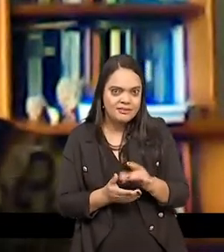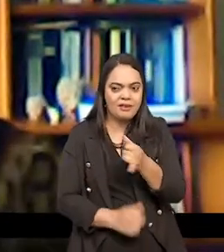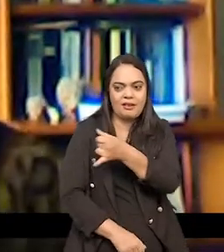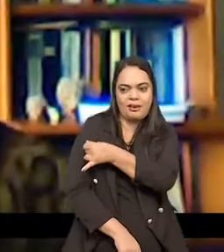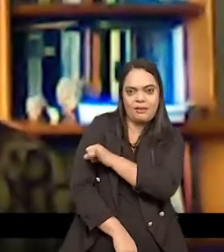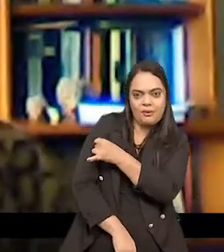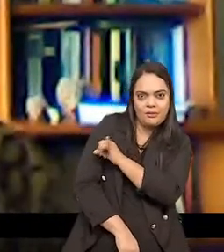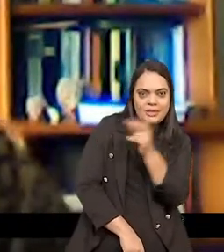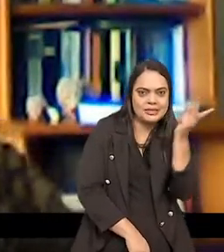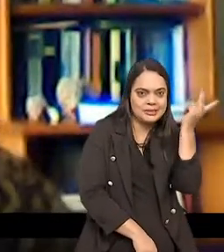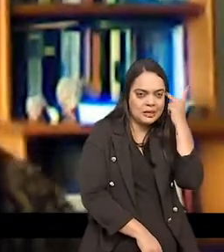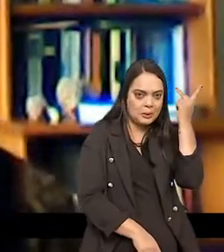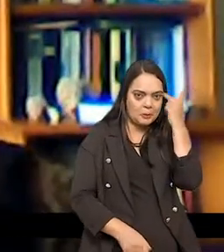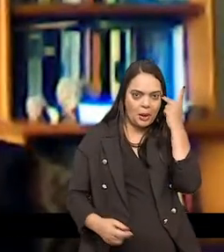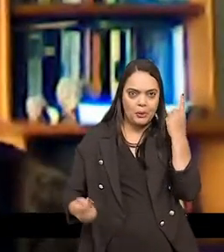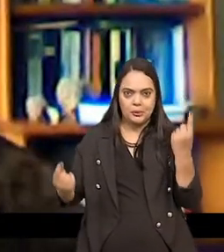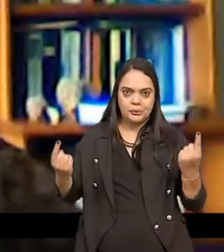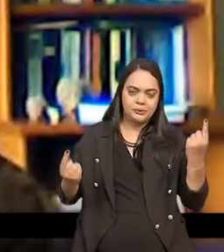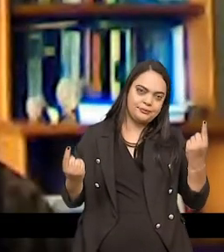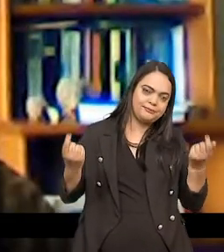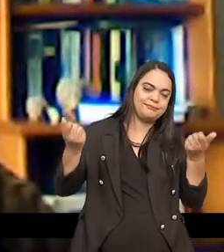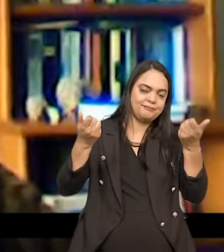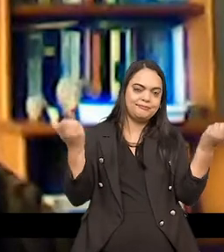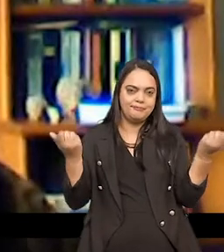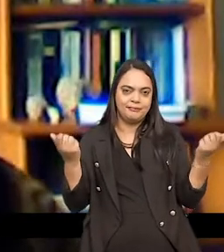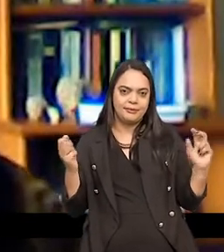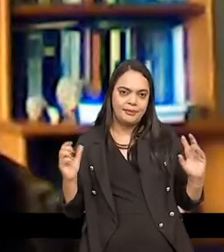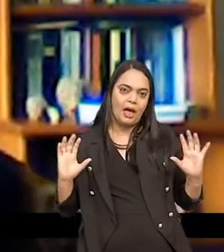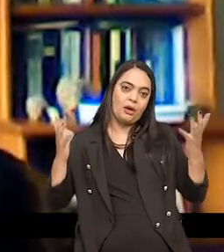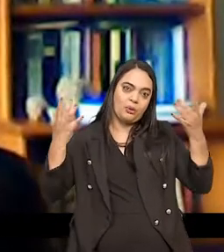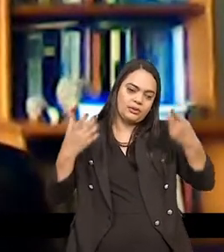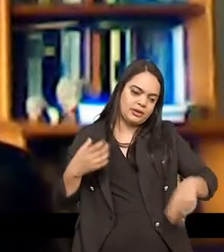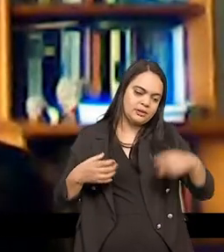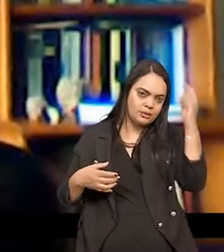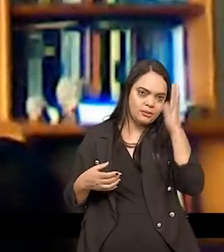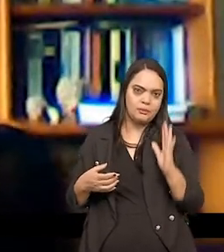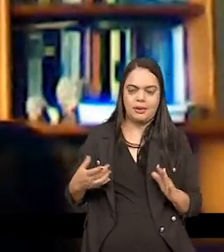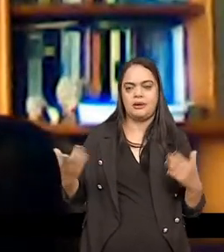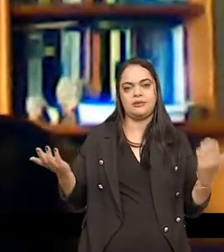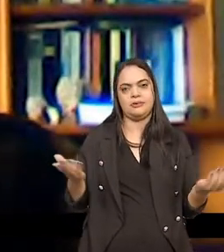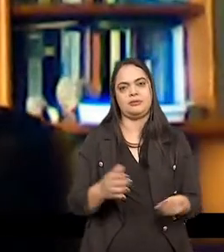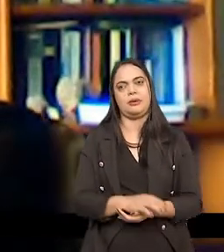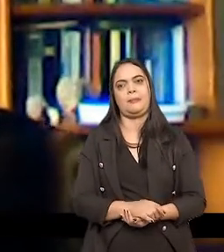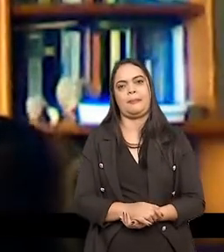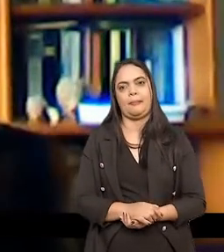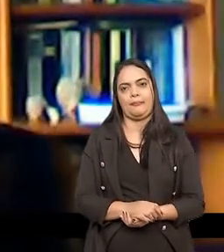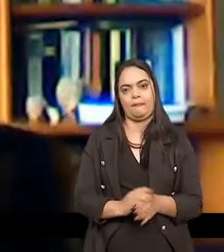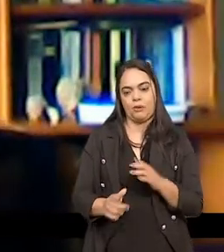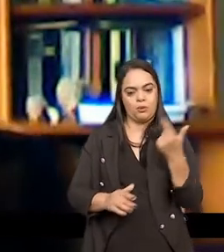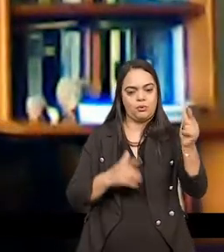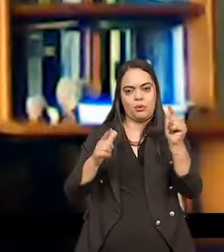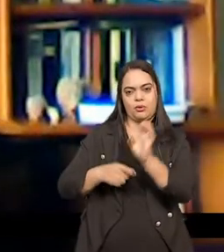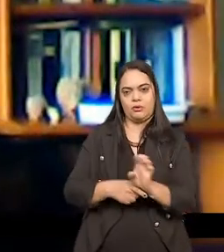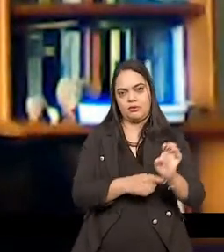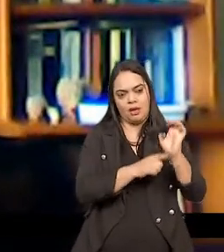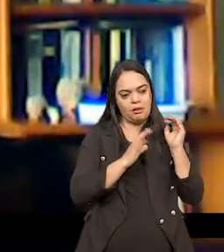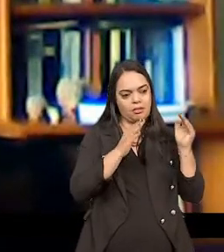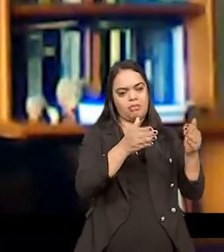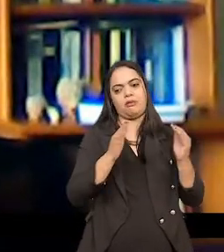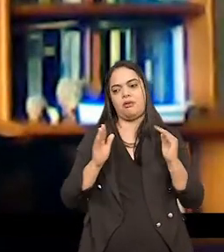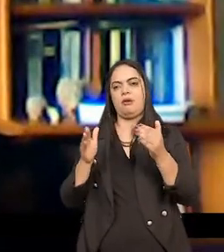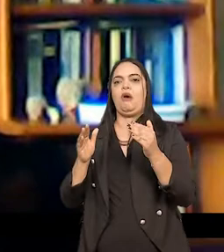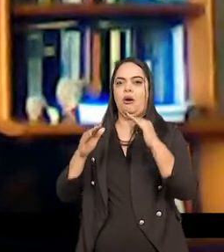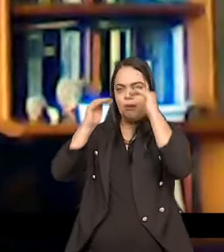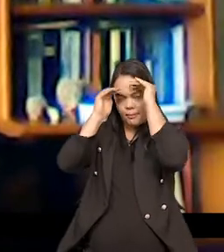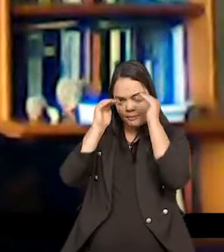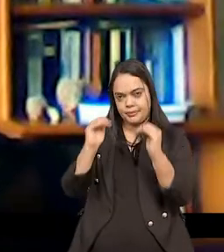né, traduzem o Brasil, conta o Brasil, e o resto vai atrás. Mas nós concorremos em 2016 com